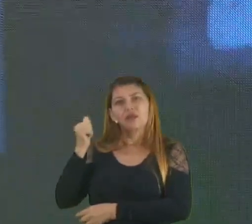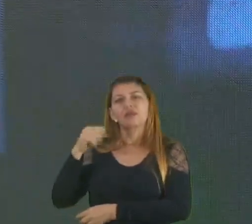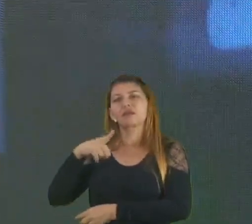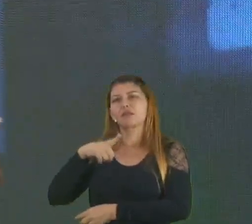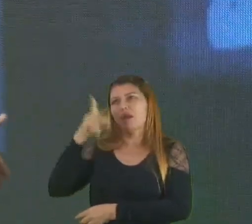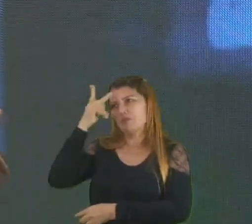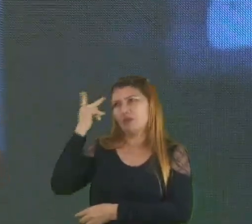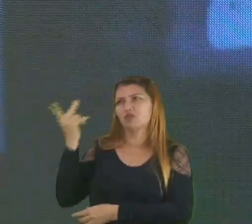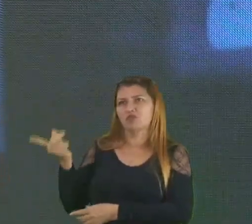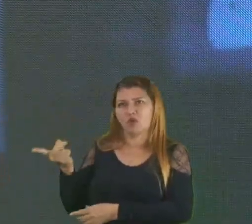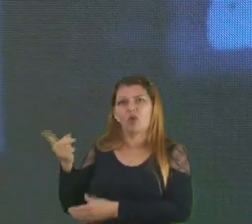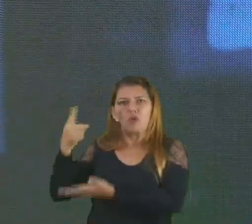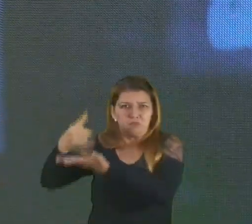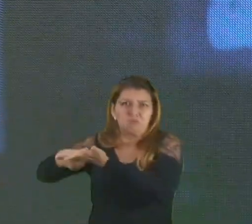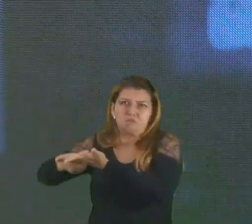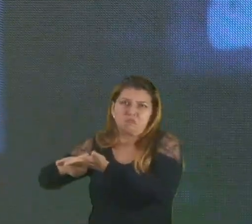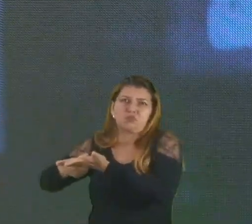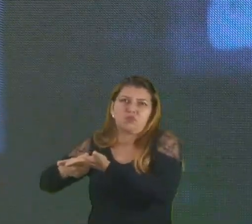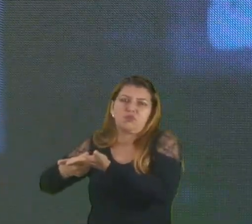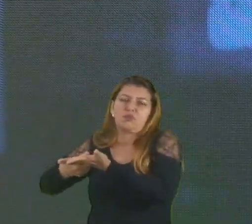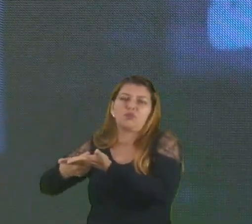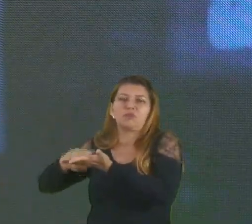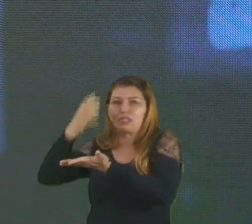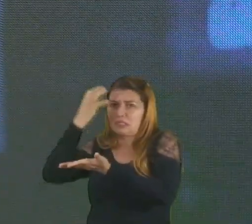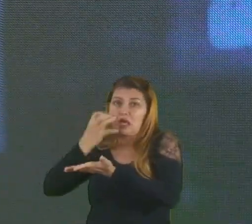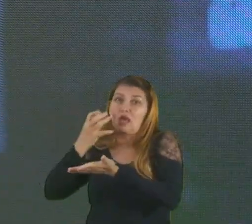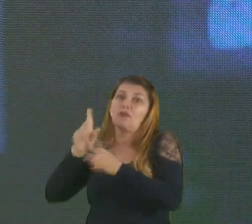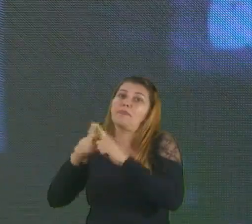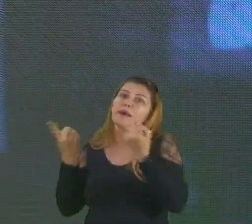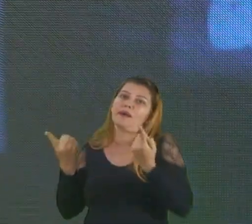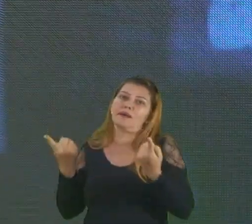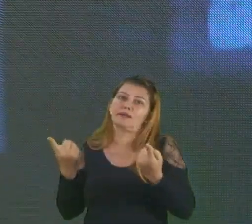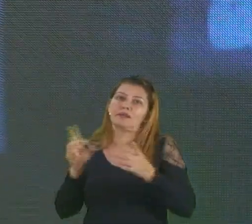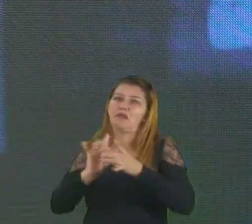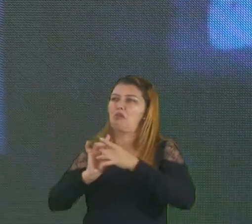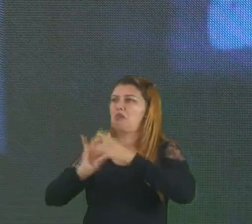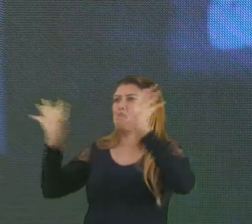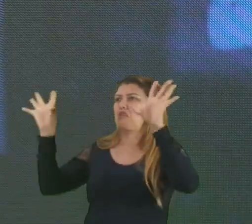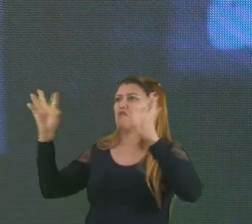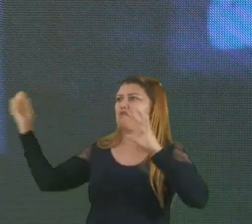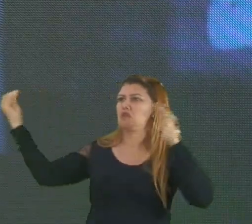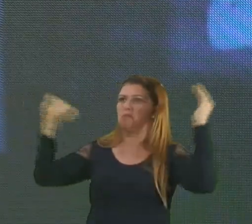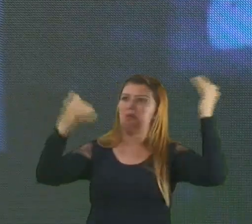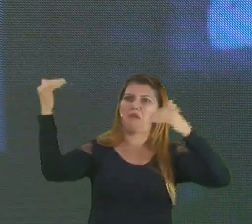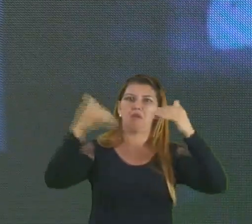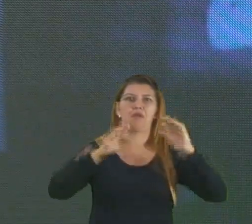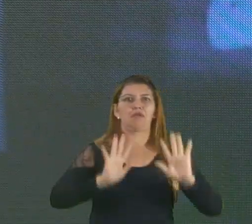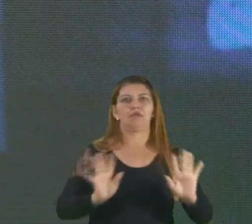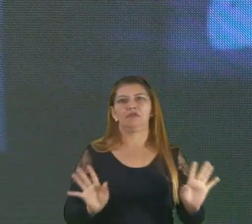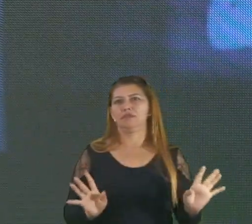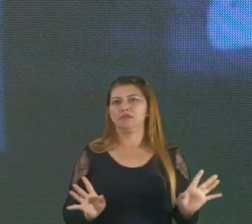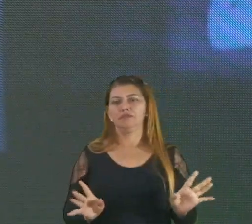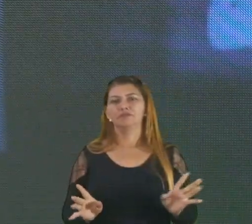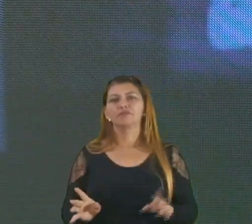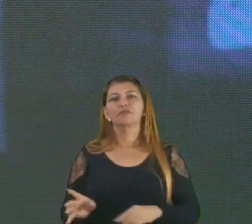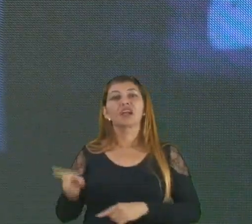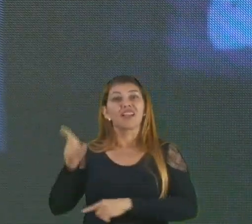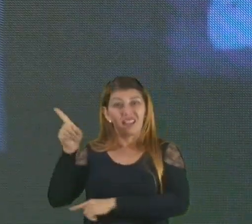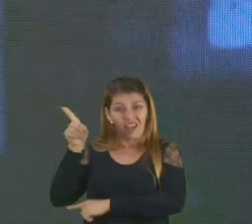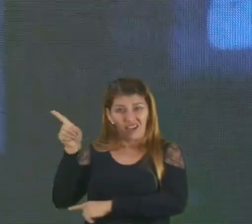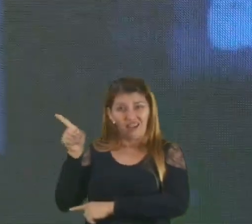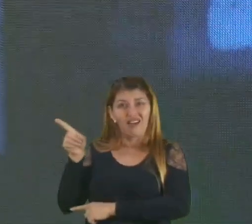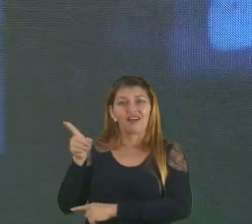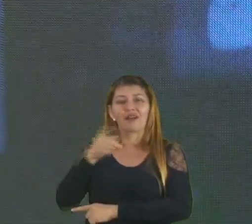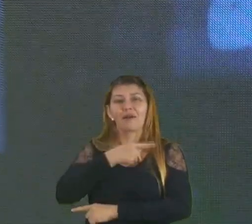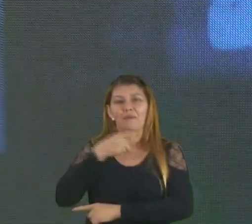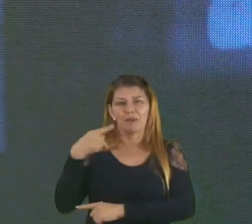não podemos abrir o púlpito para qualquer pessoa. E aí o pastor ficou impressionado com a história dele, colocou ele para pregar. A primeira